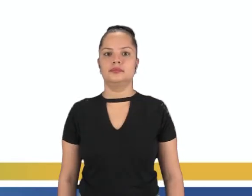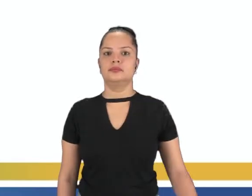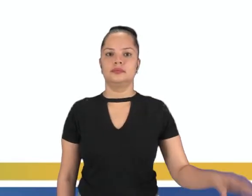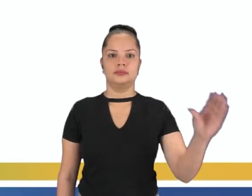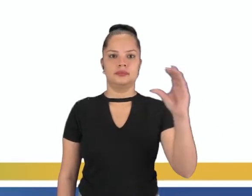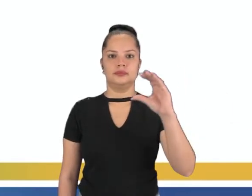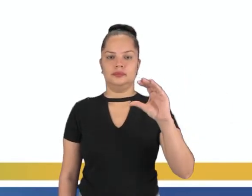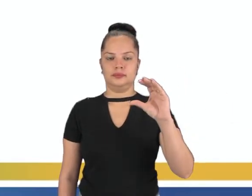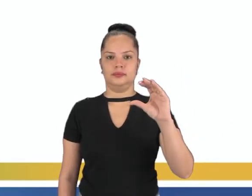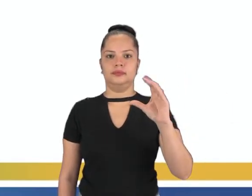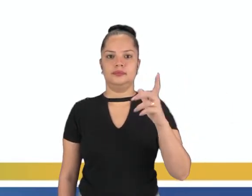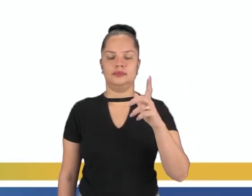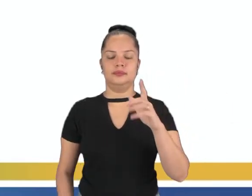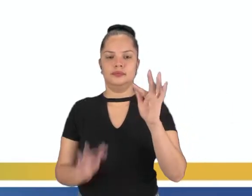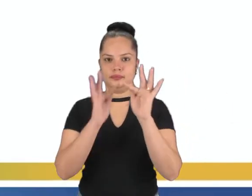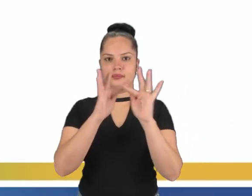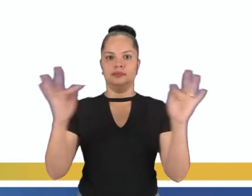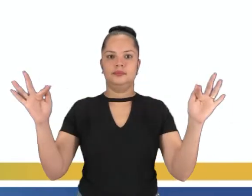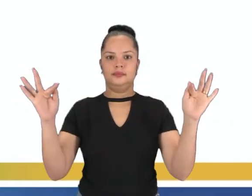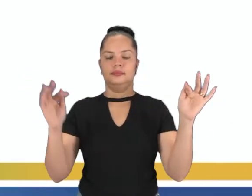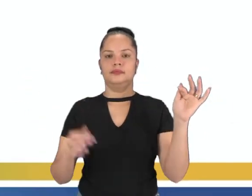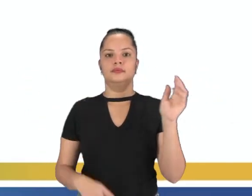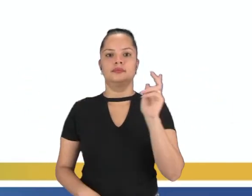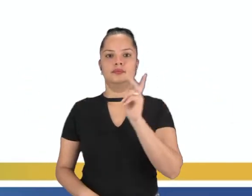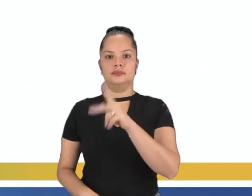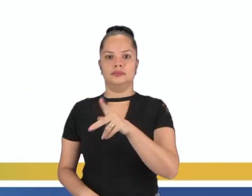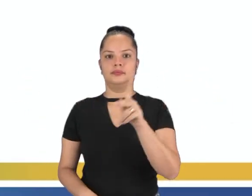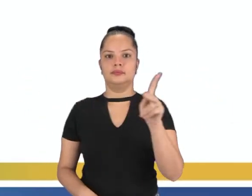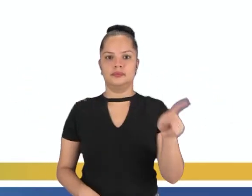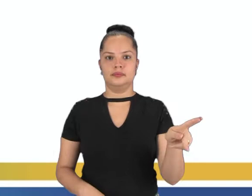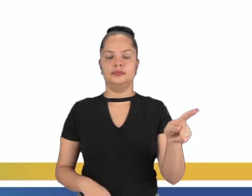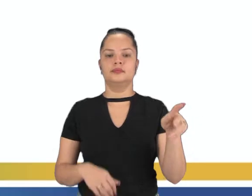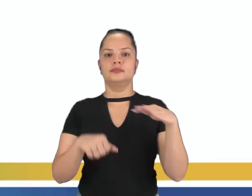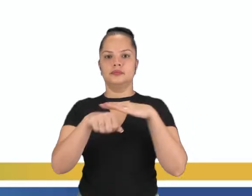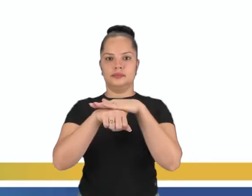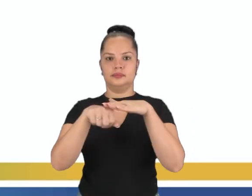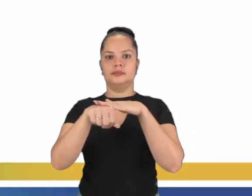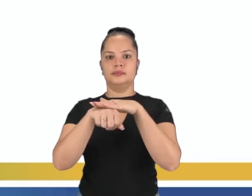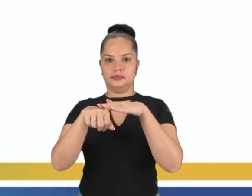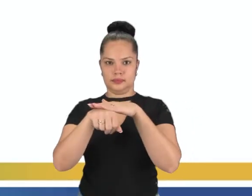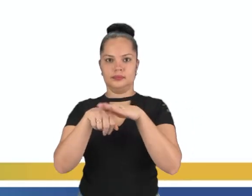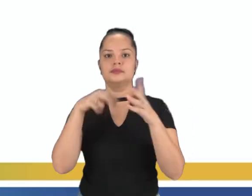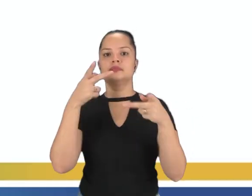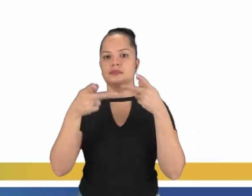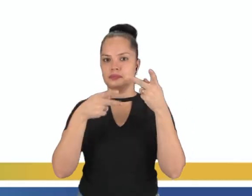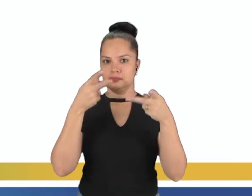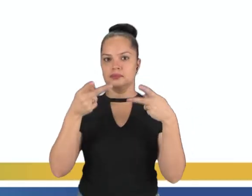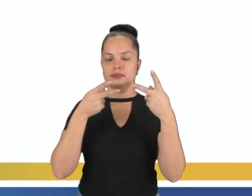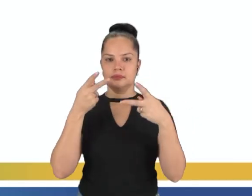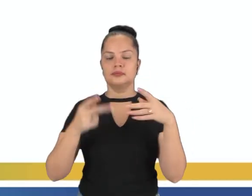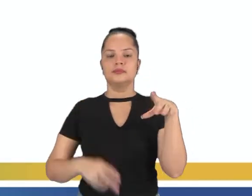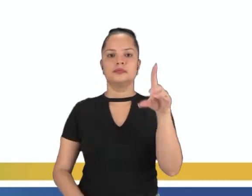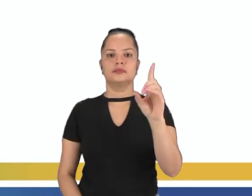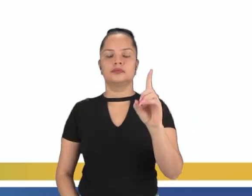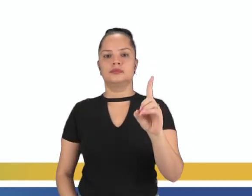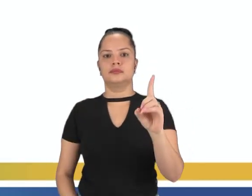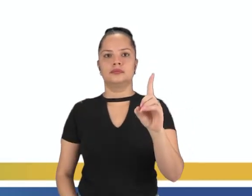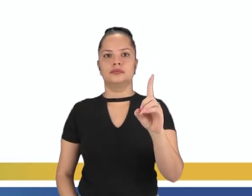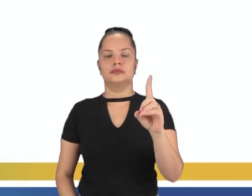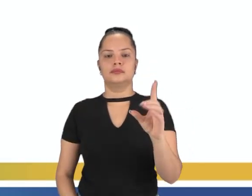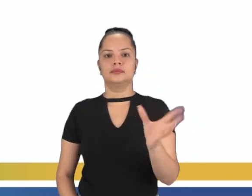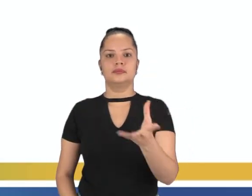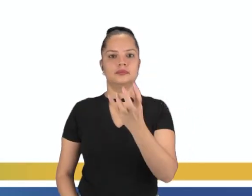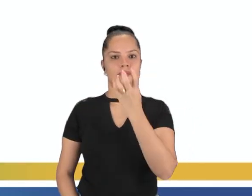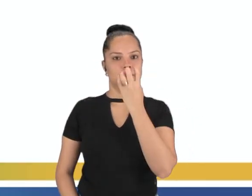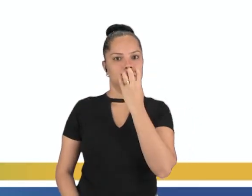Na letra C nós temos teachers talking. Professores falando ou conversando. Na letra D,